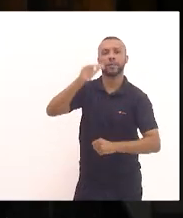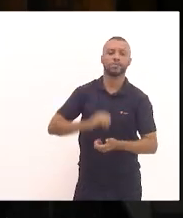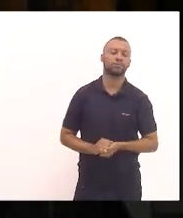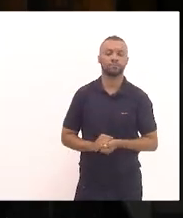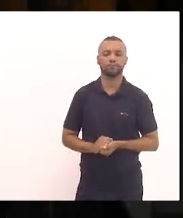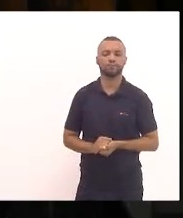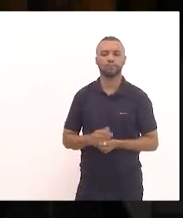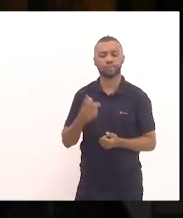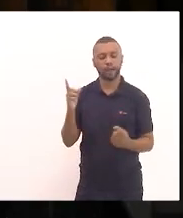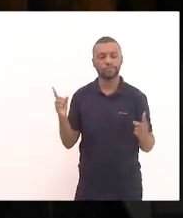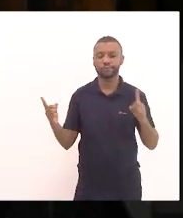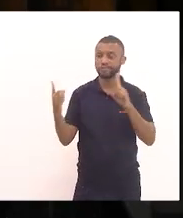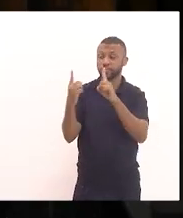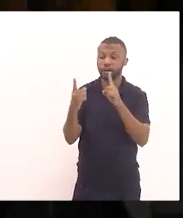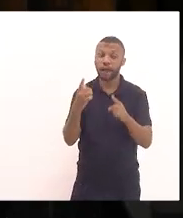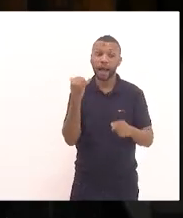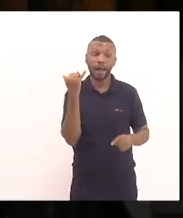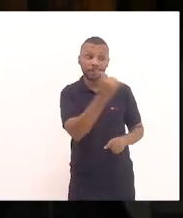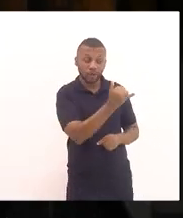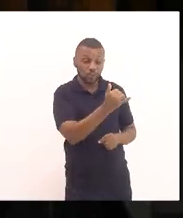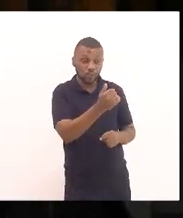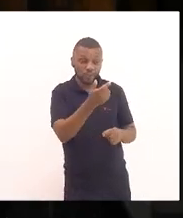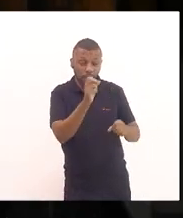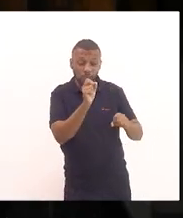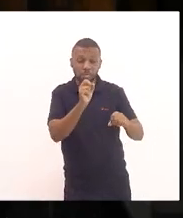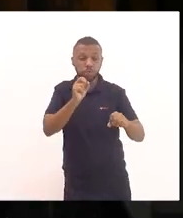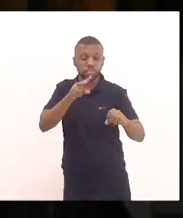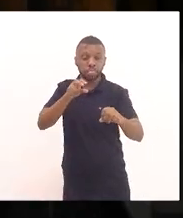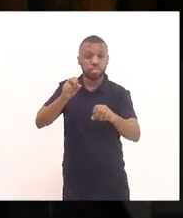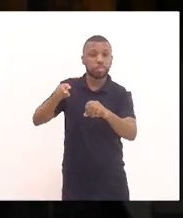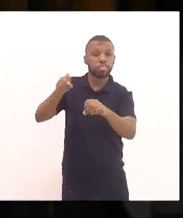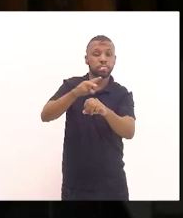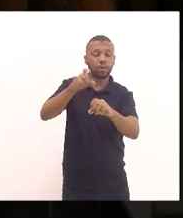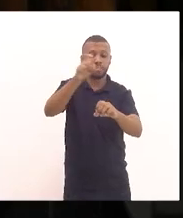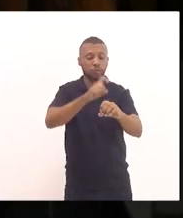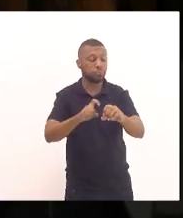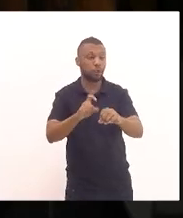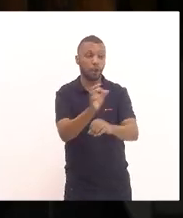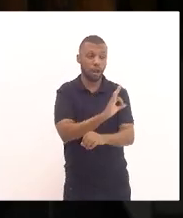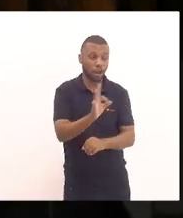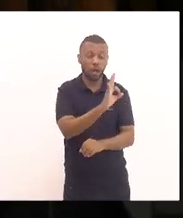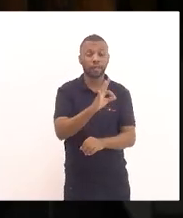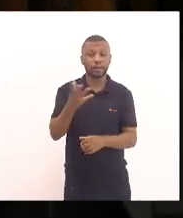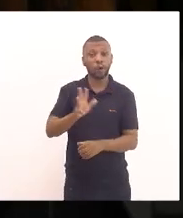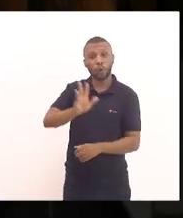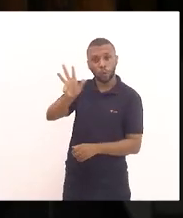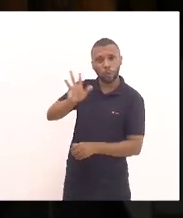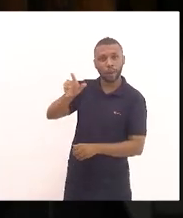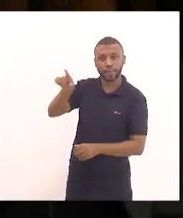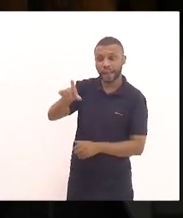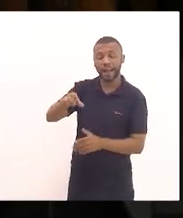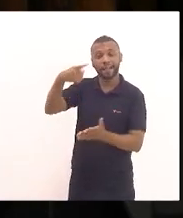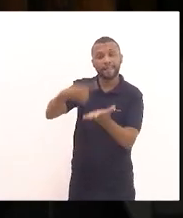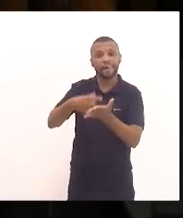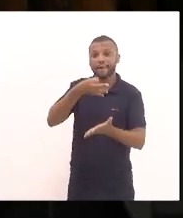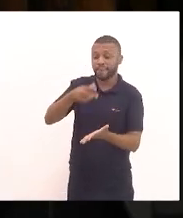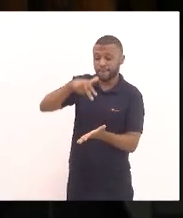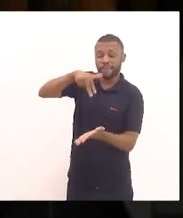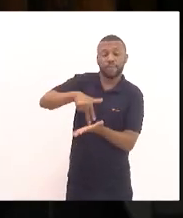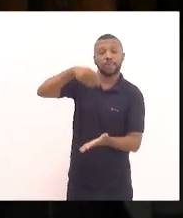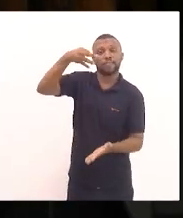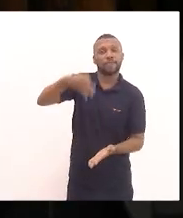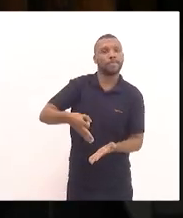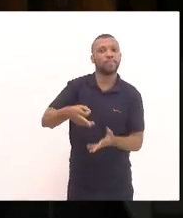falou: mas sem agrotóxicos, não é, Mink? O presidente Lula está firme na questão da